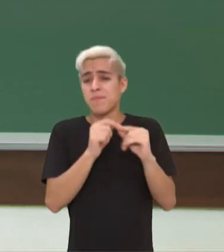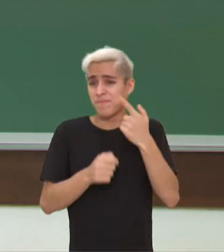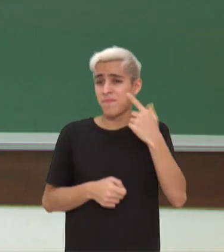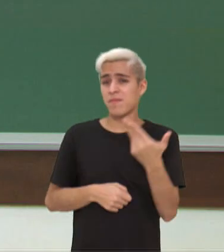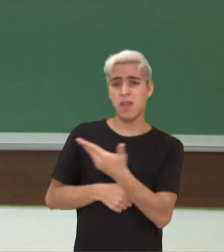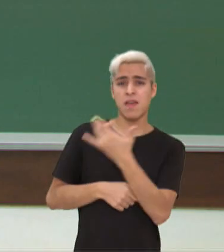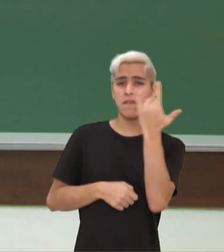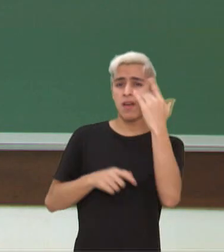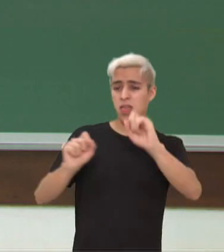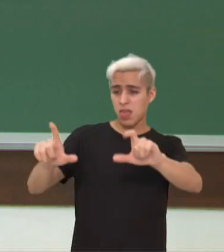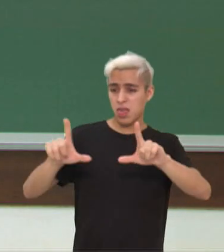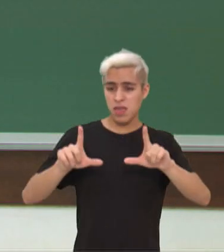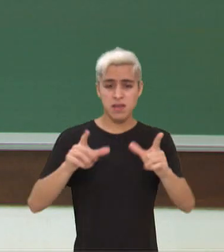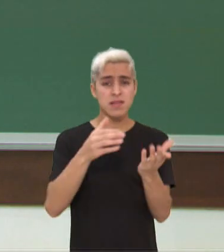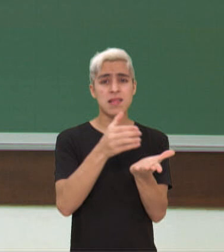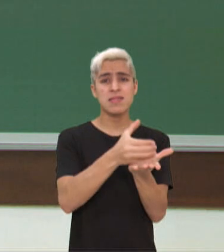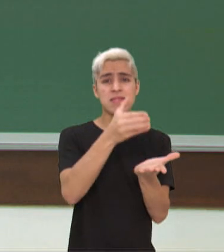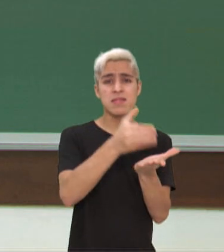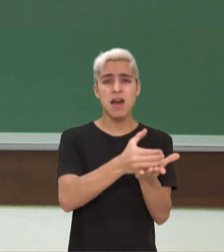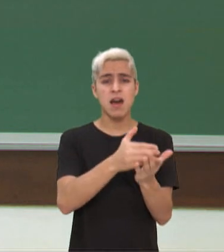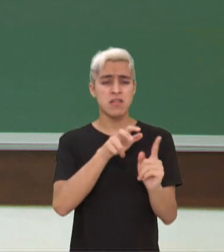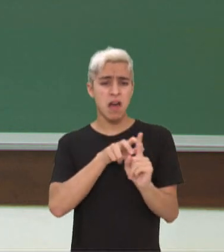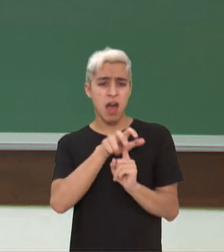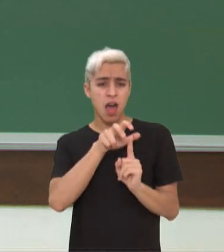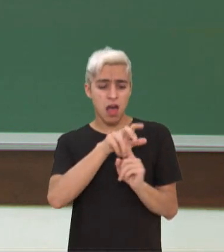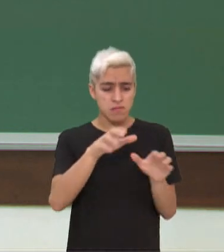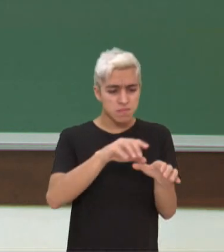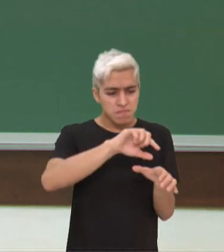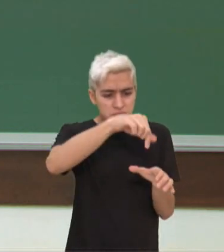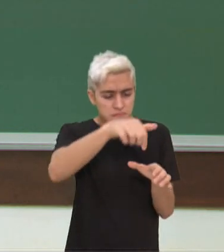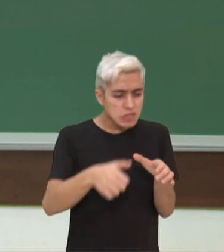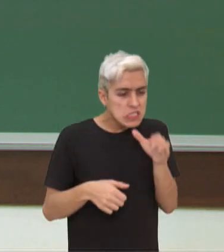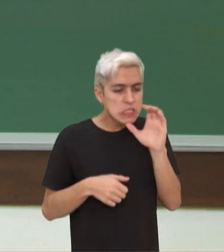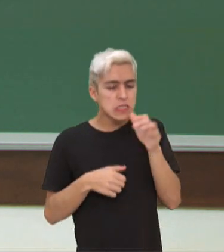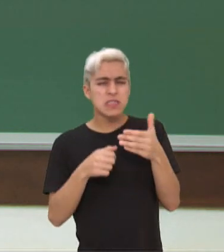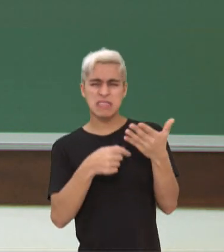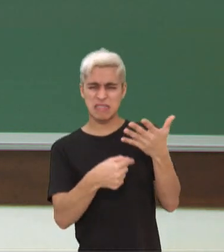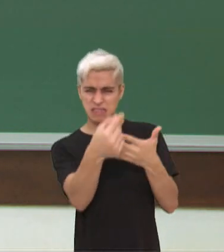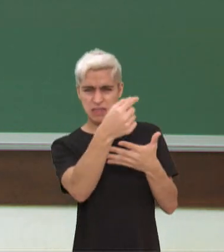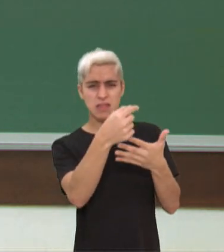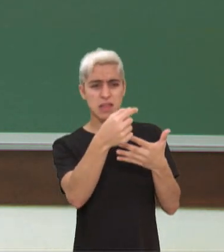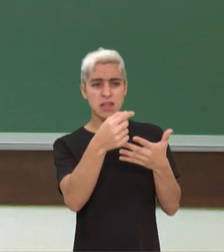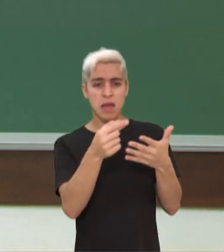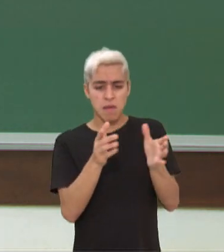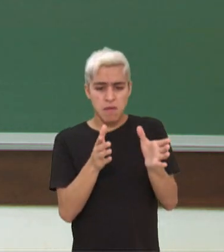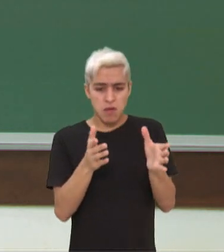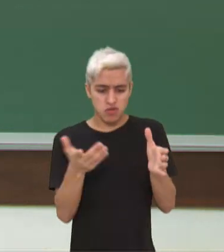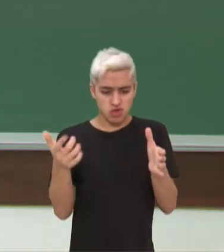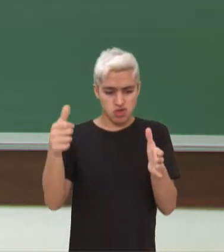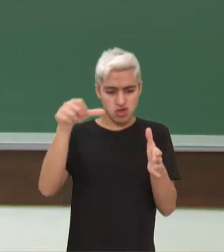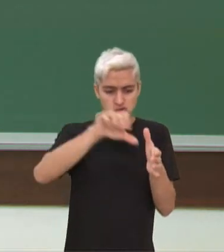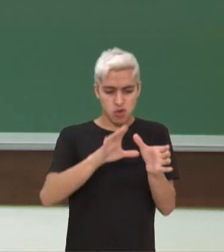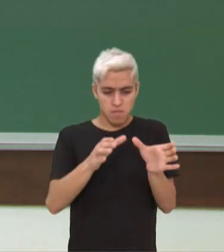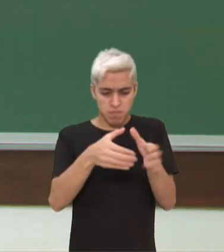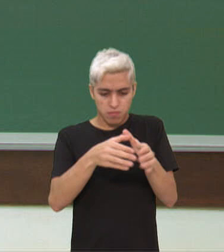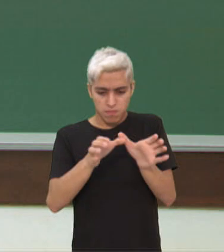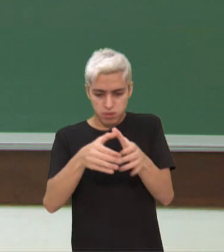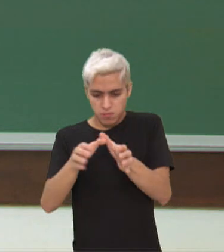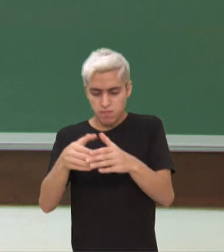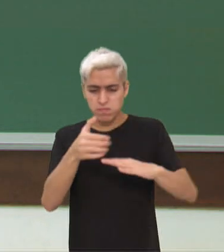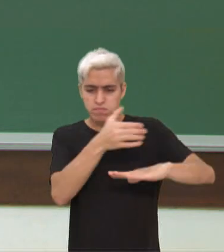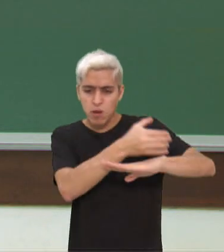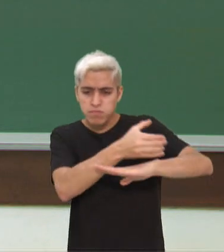nós. As latas de refrigerante que são consumidos e de outras bebidas que são embaladas em latinhas de alumínio,